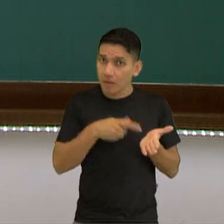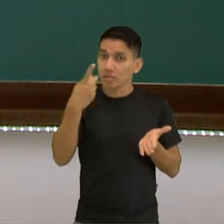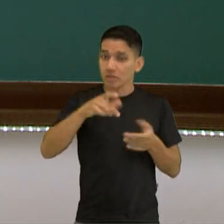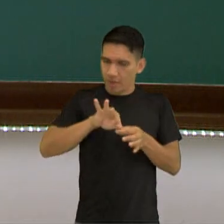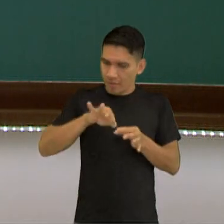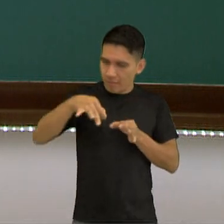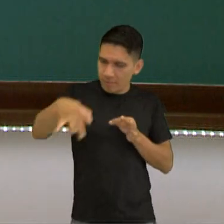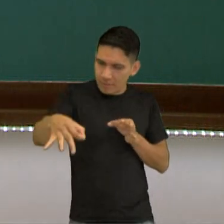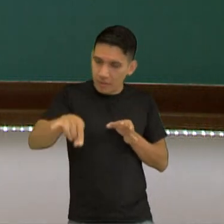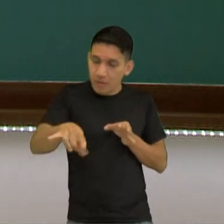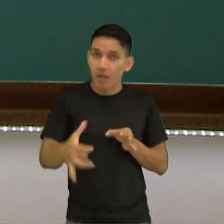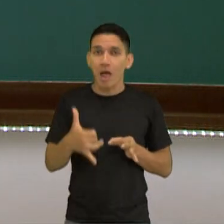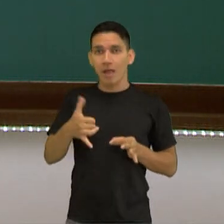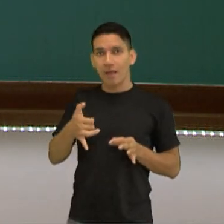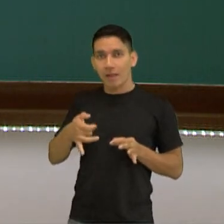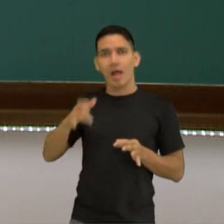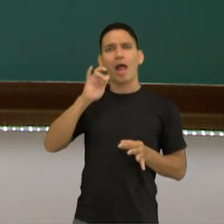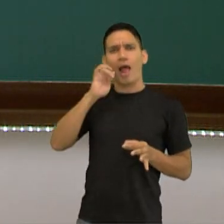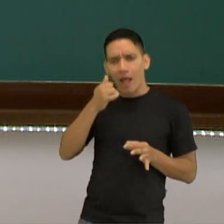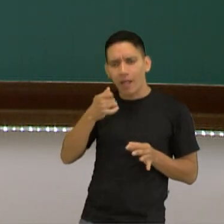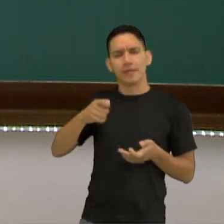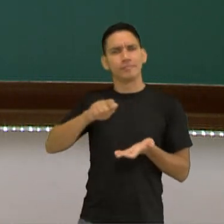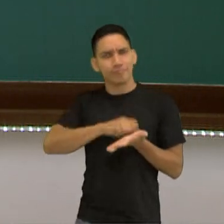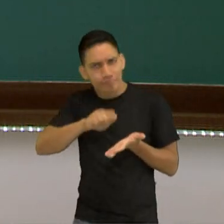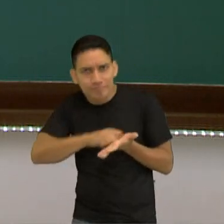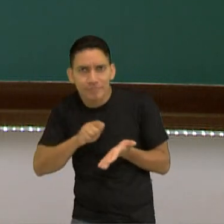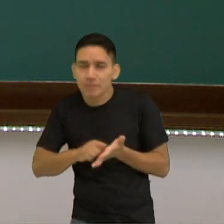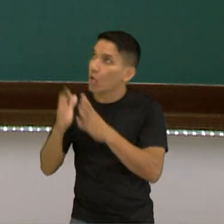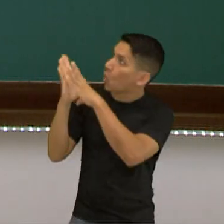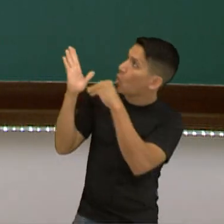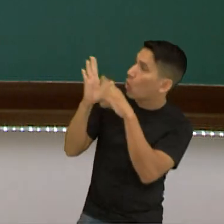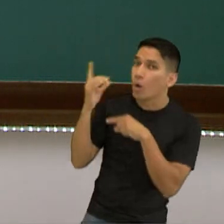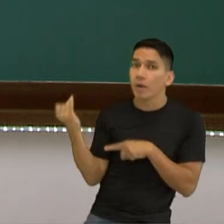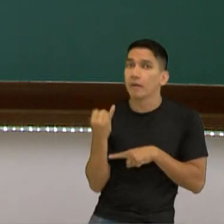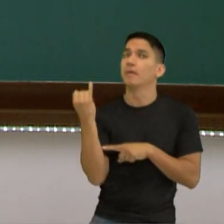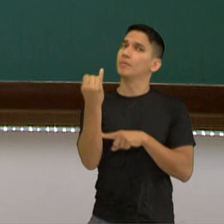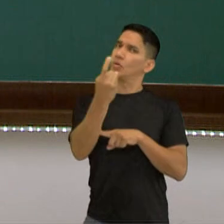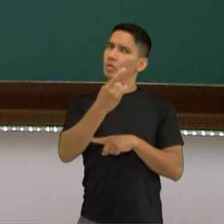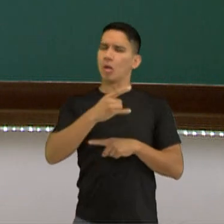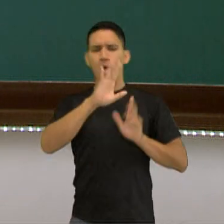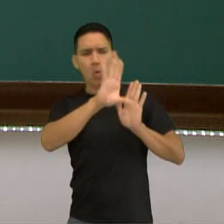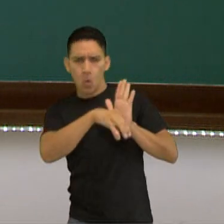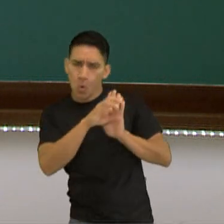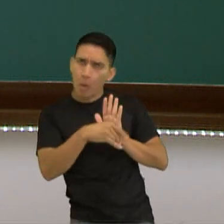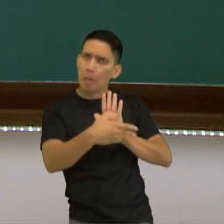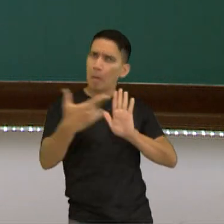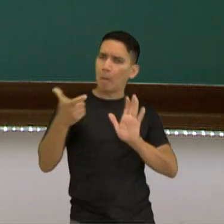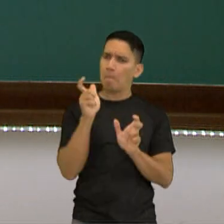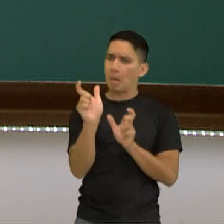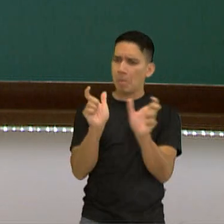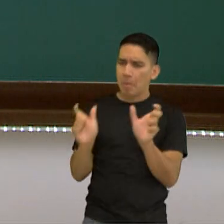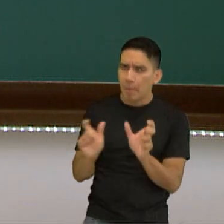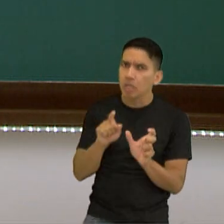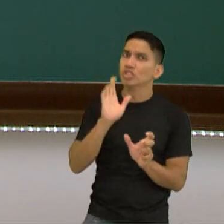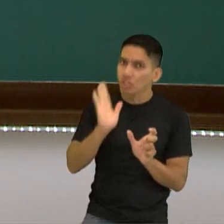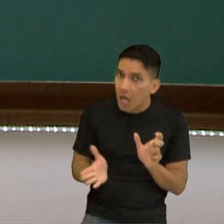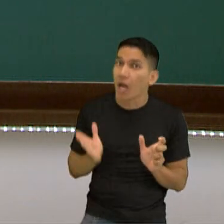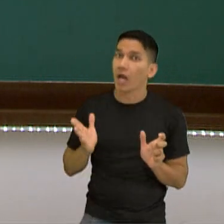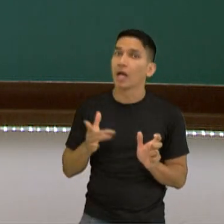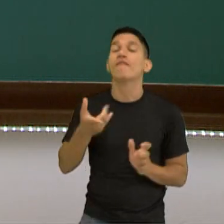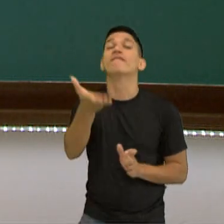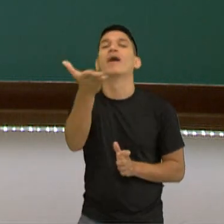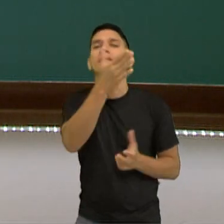penal para fazer as anotações, copiar aquilo que é importante, conceitos, palavras? Corre lá! Eu vou